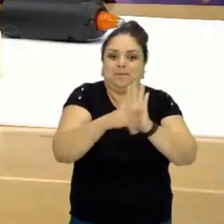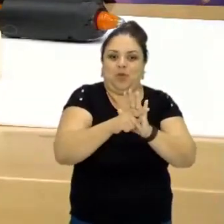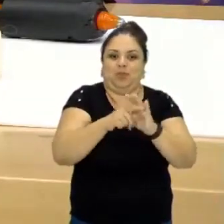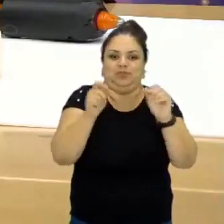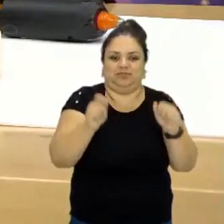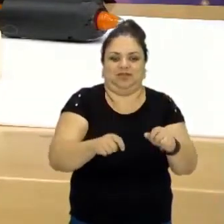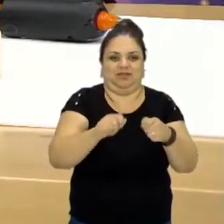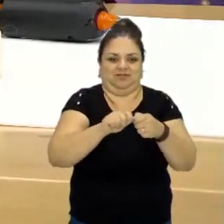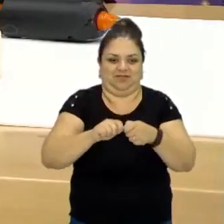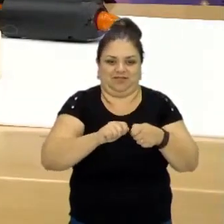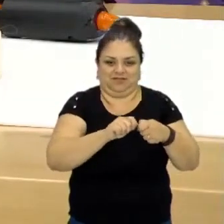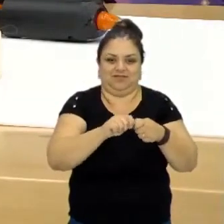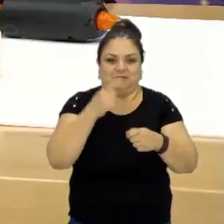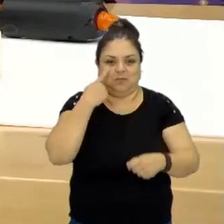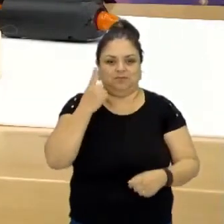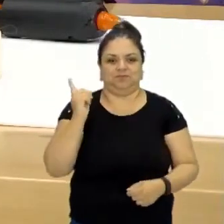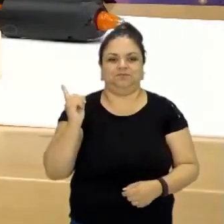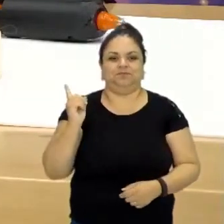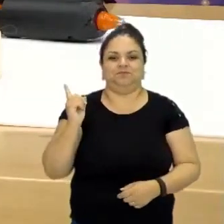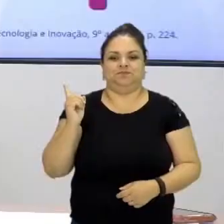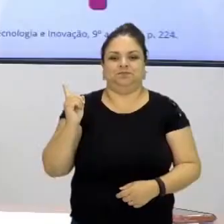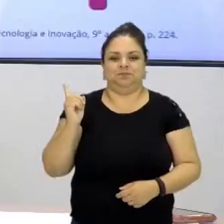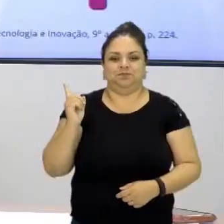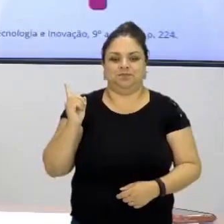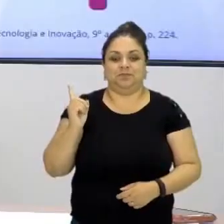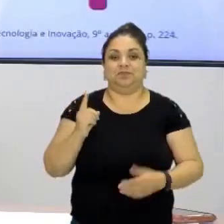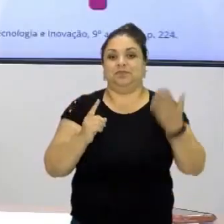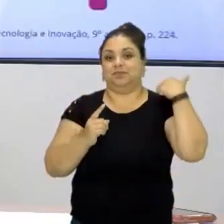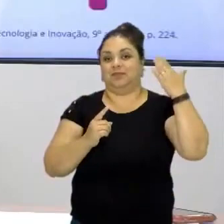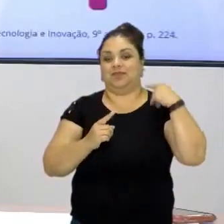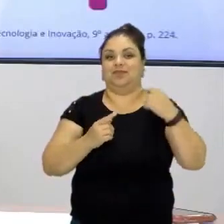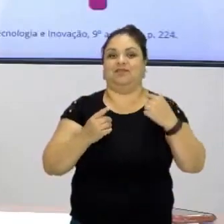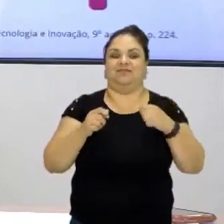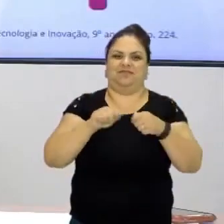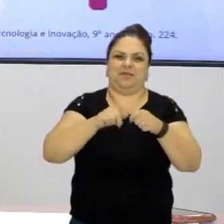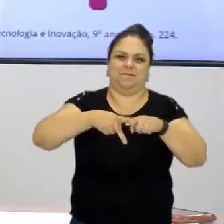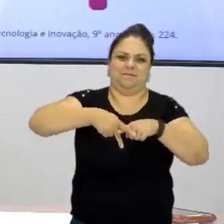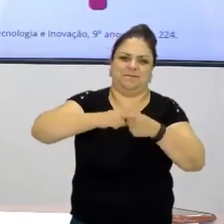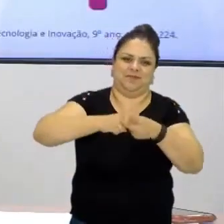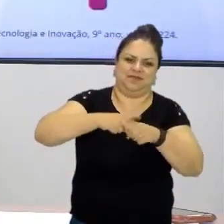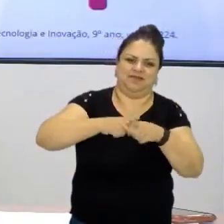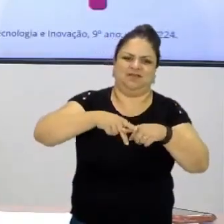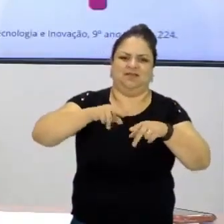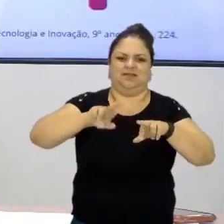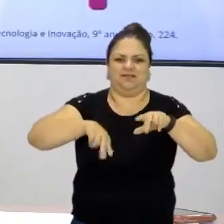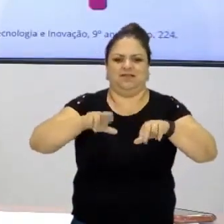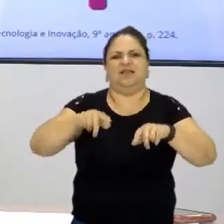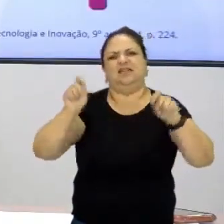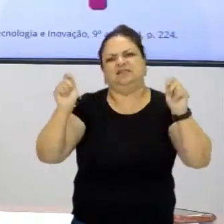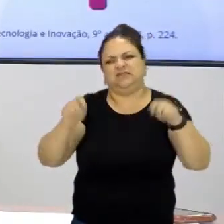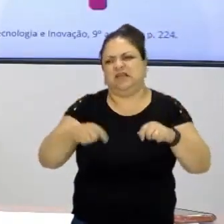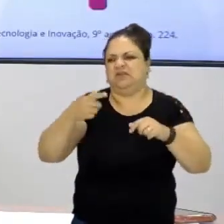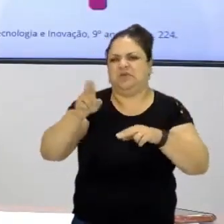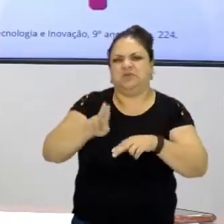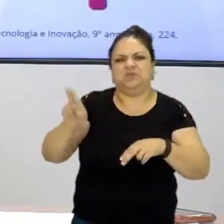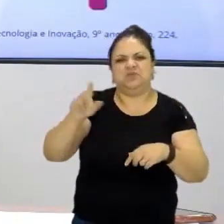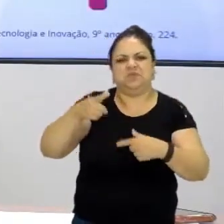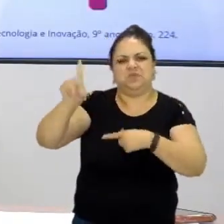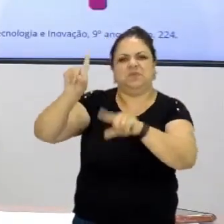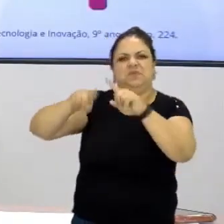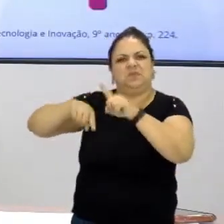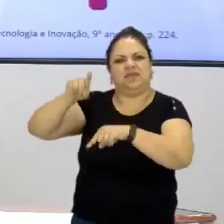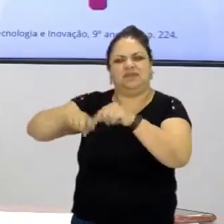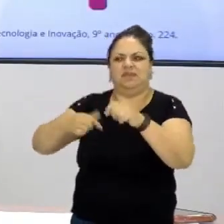fala, por exemplo, da mão mecânica, quando a gente fez outras coisas, tinha muita questão de sucata, materiais aí que a gente